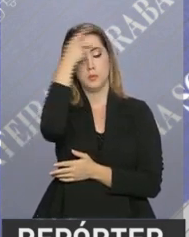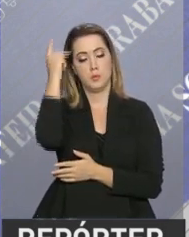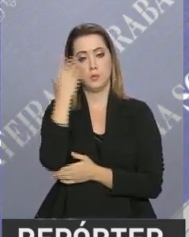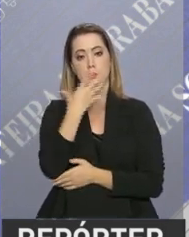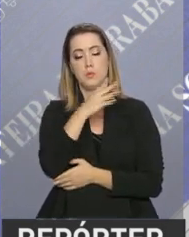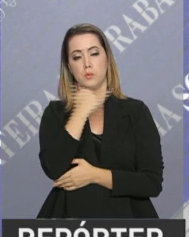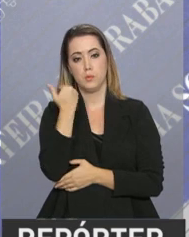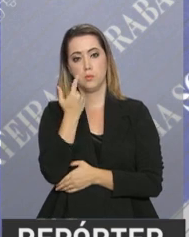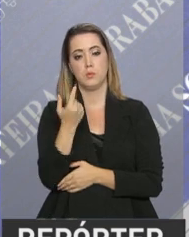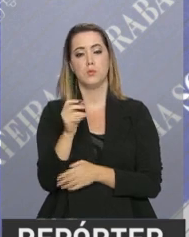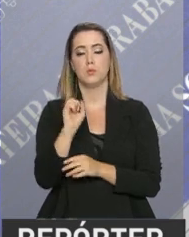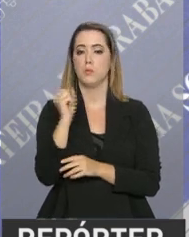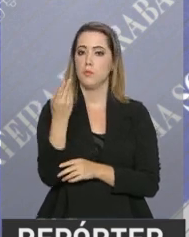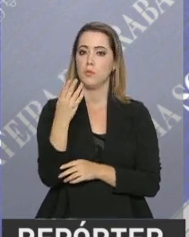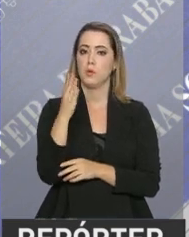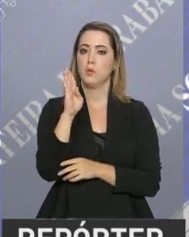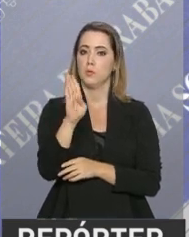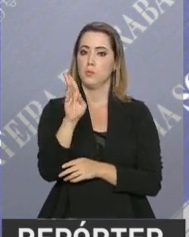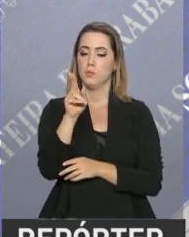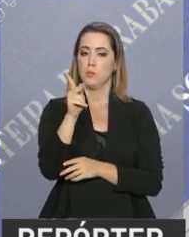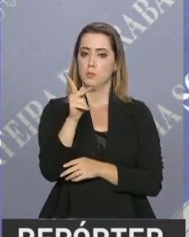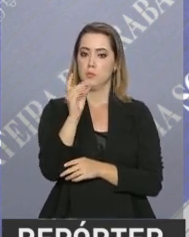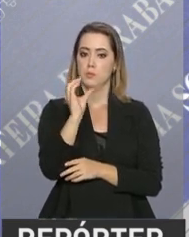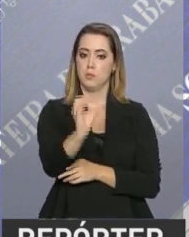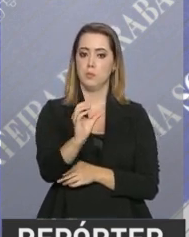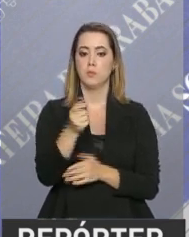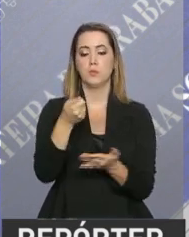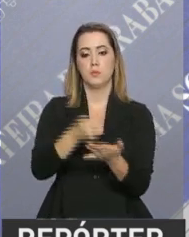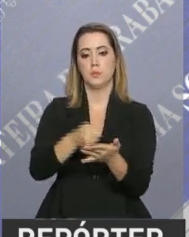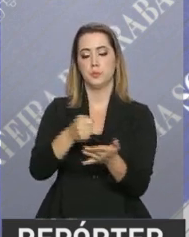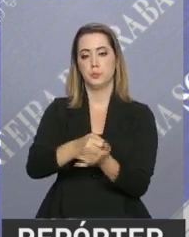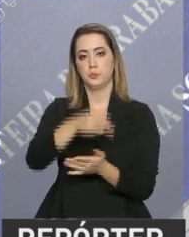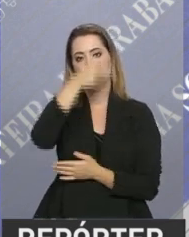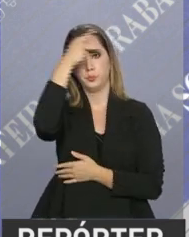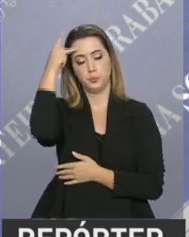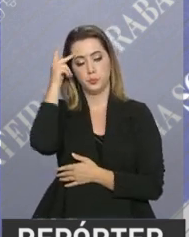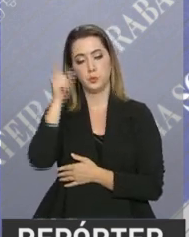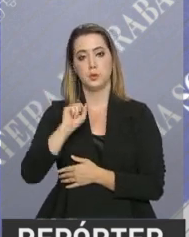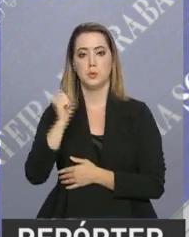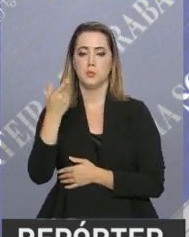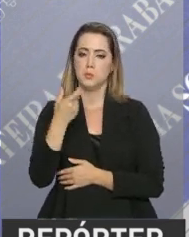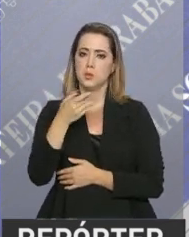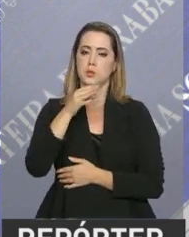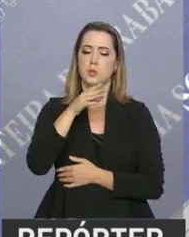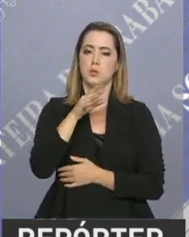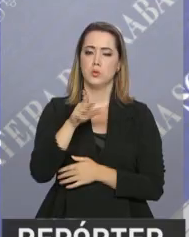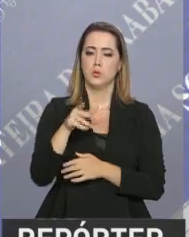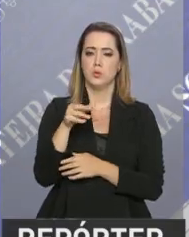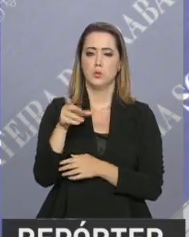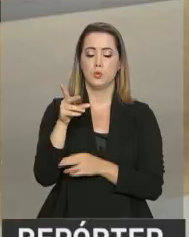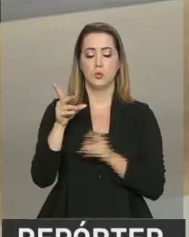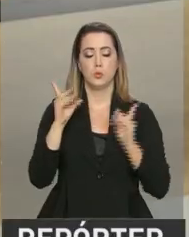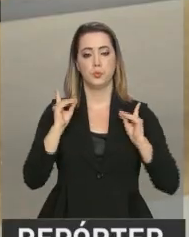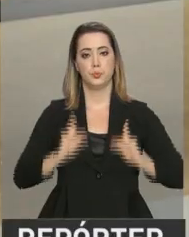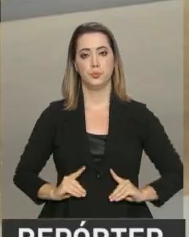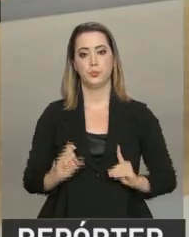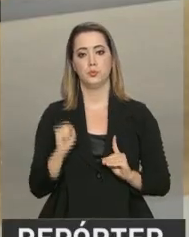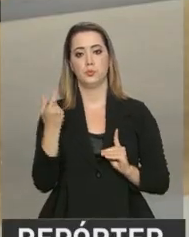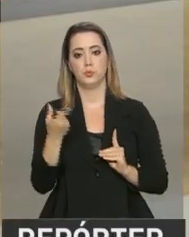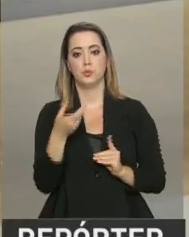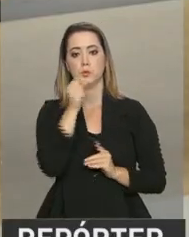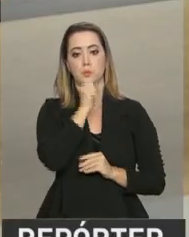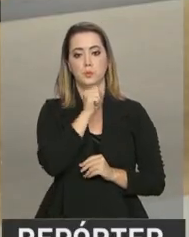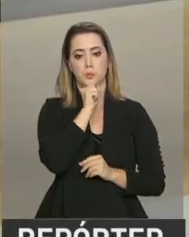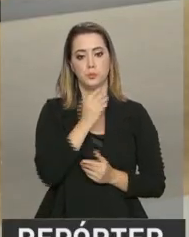continuada o BPC pago a idosos e pessoas com deficiência de baixa renda também terão novas regras no caso